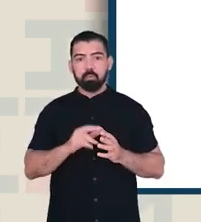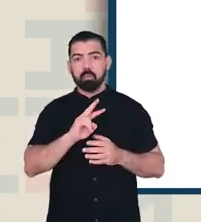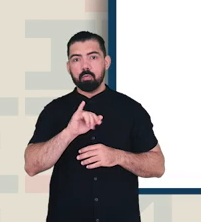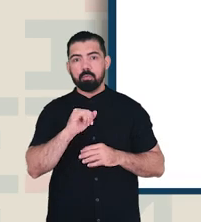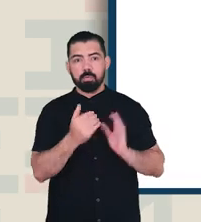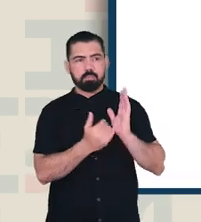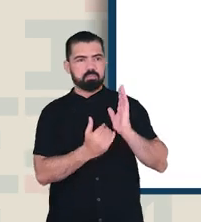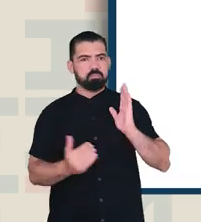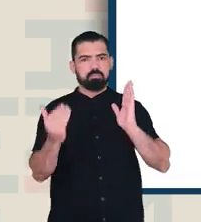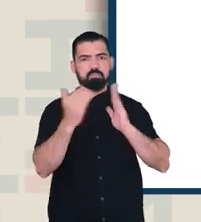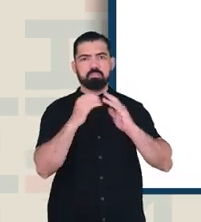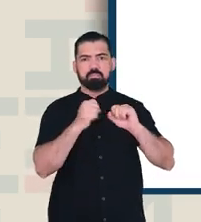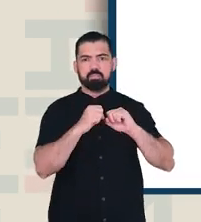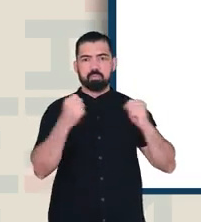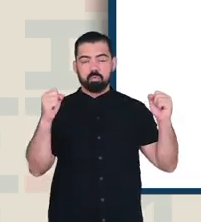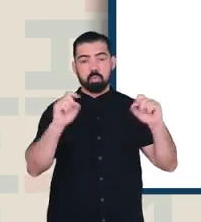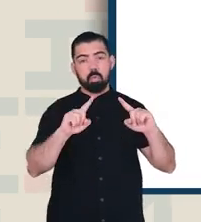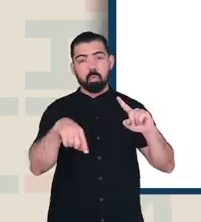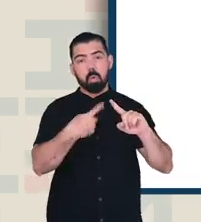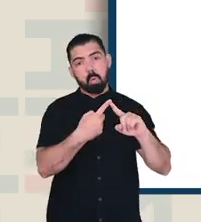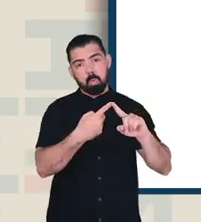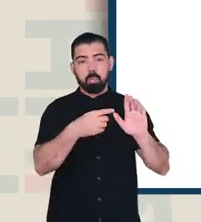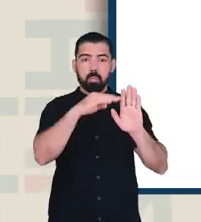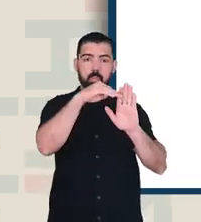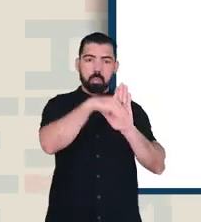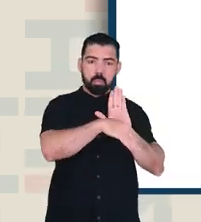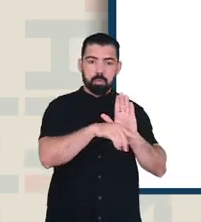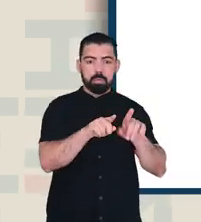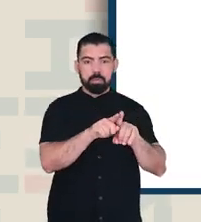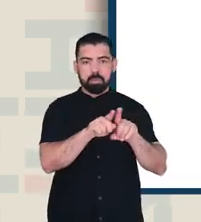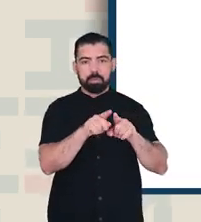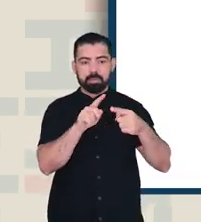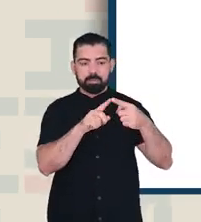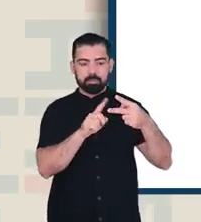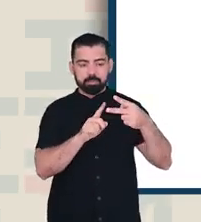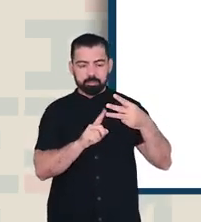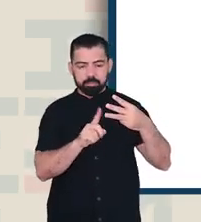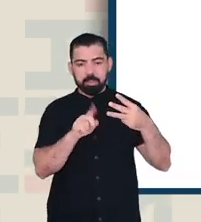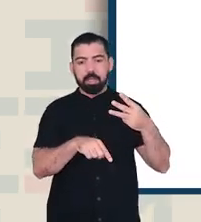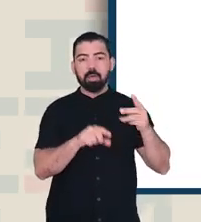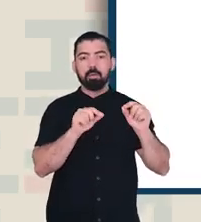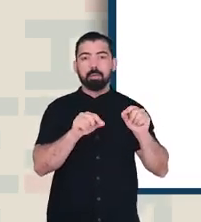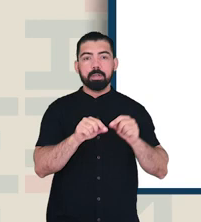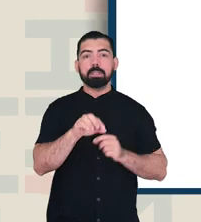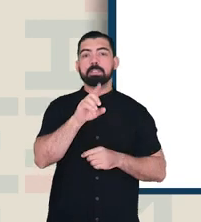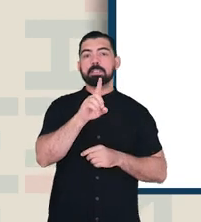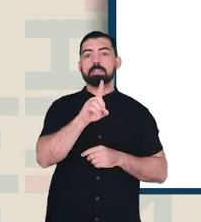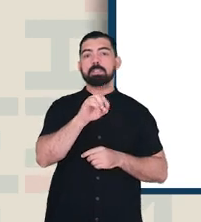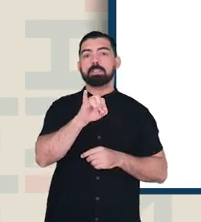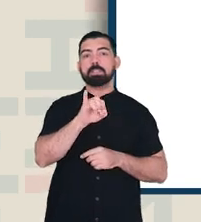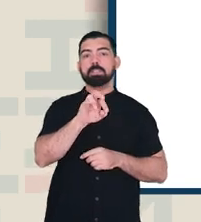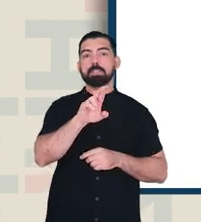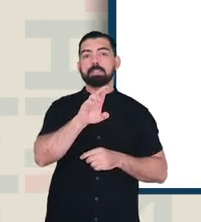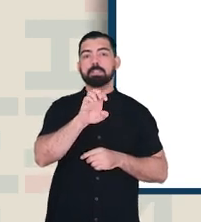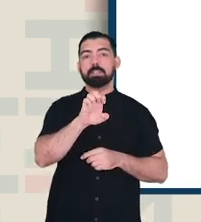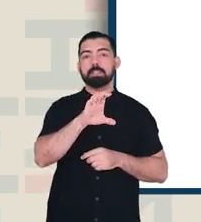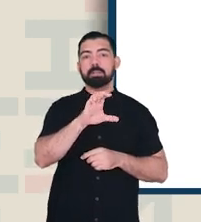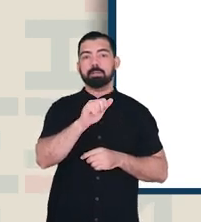explodirá, ou começará a decrescer. Isso são direcionalidades. Já